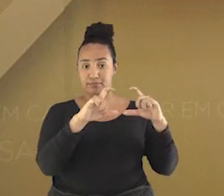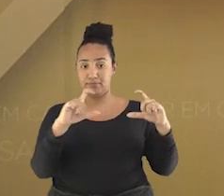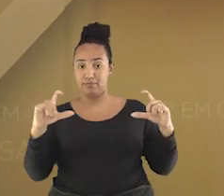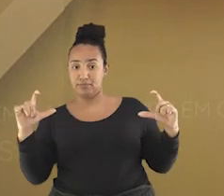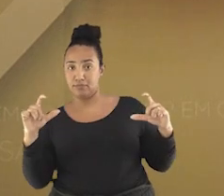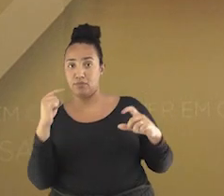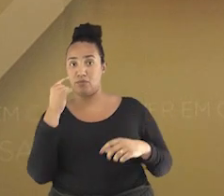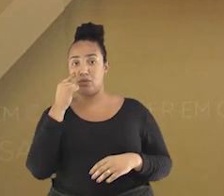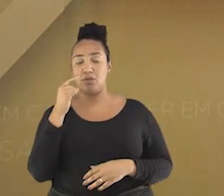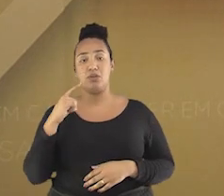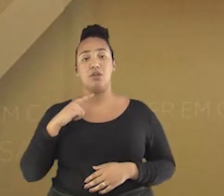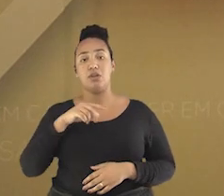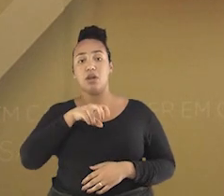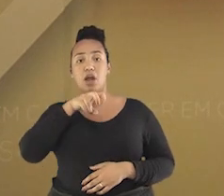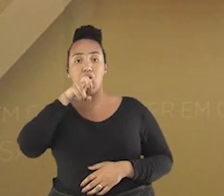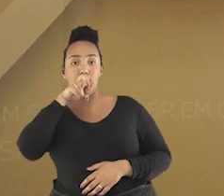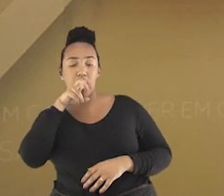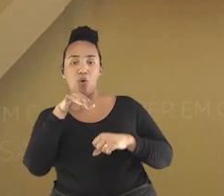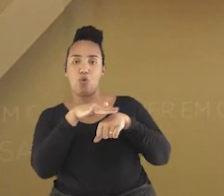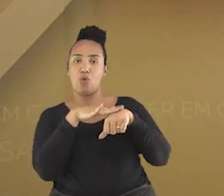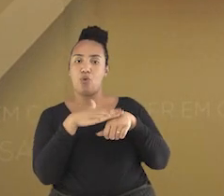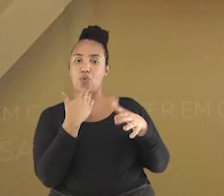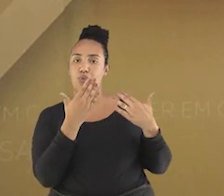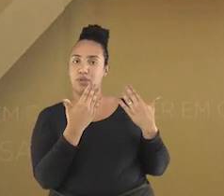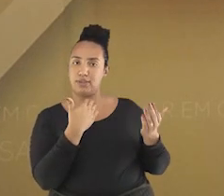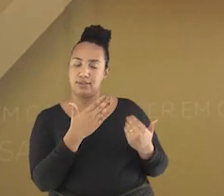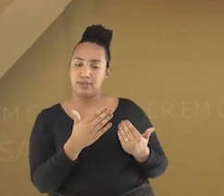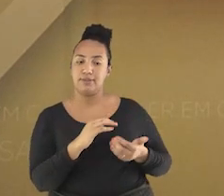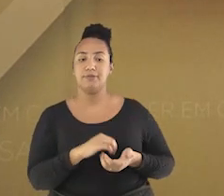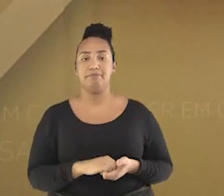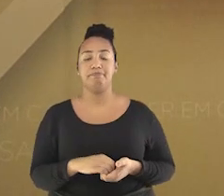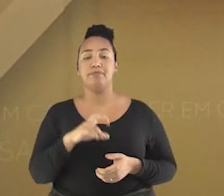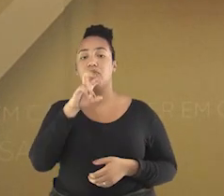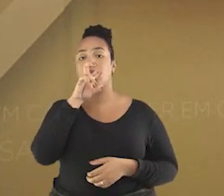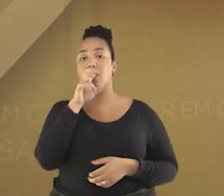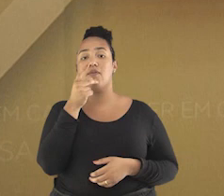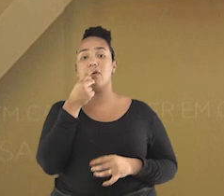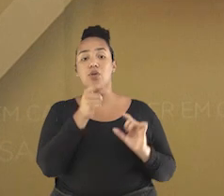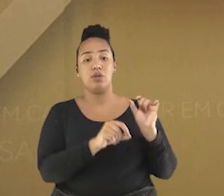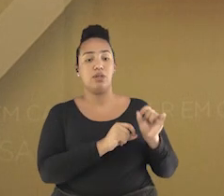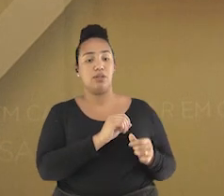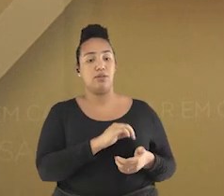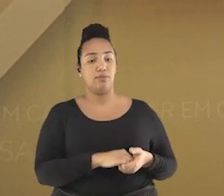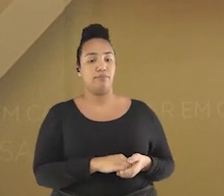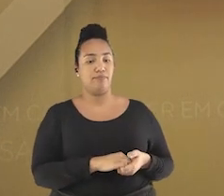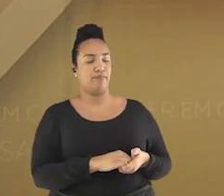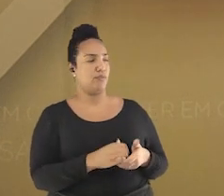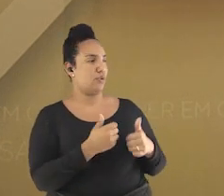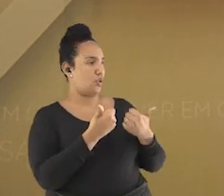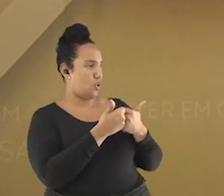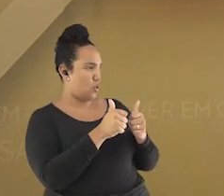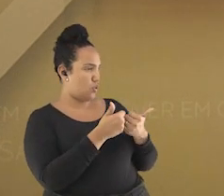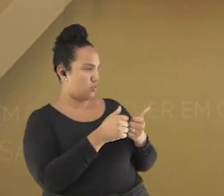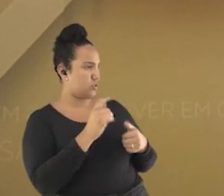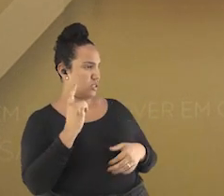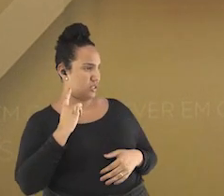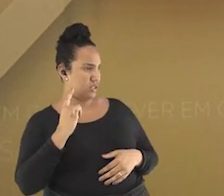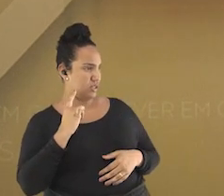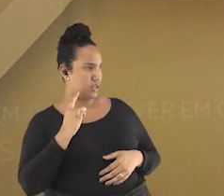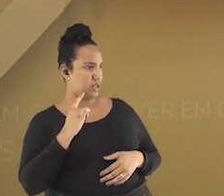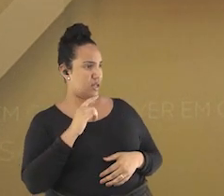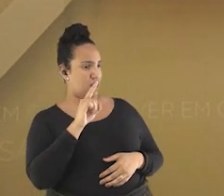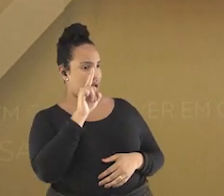Na tirinha aparece a Mônica e o Cascão conversando na rua. E a Mônica diz: "Ônibus tem